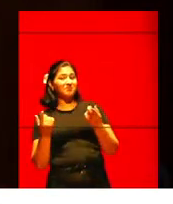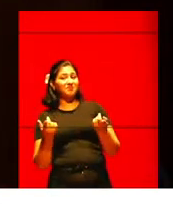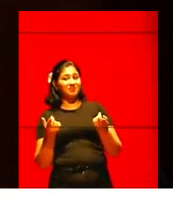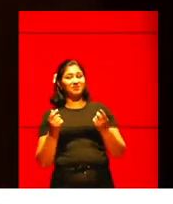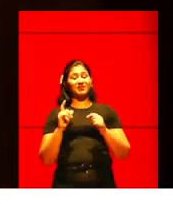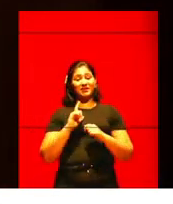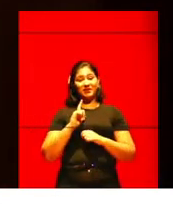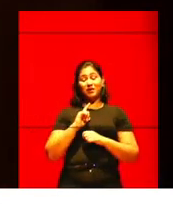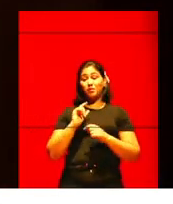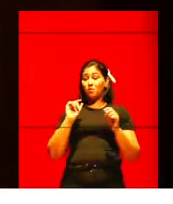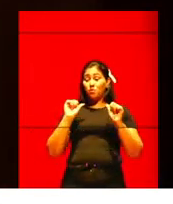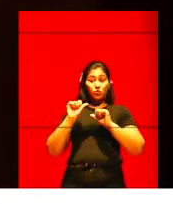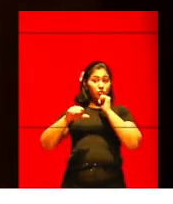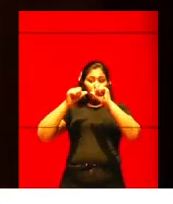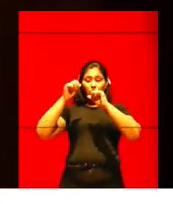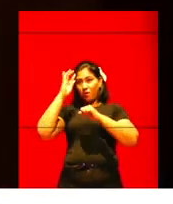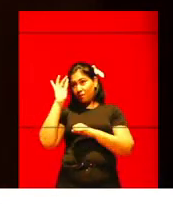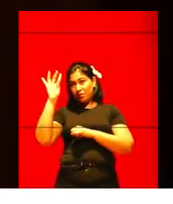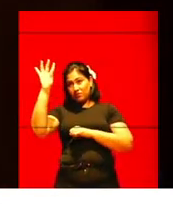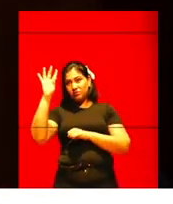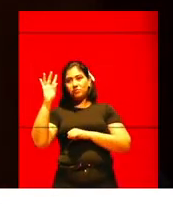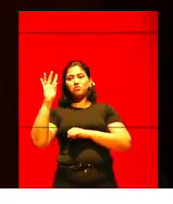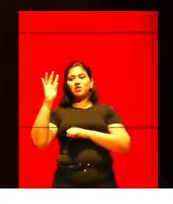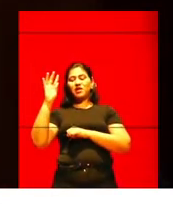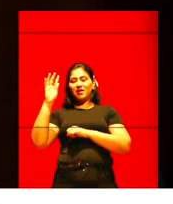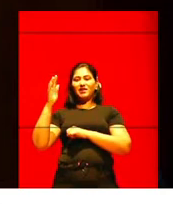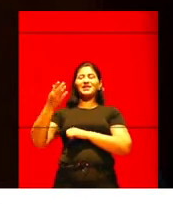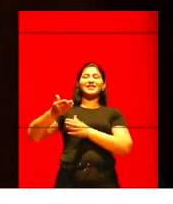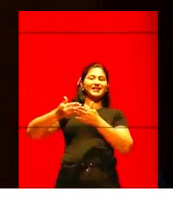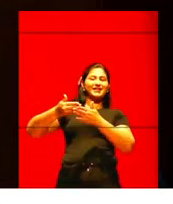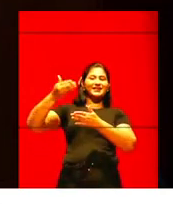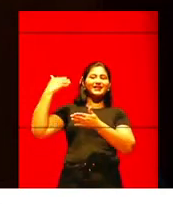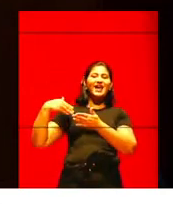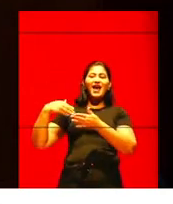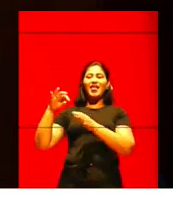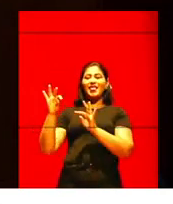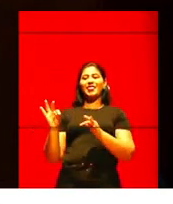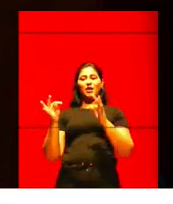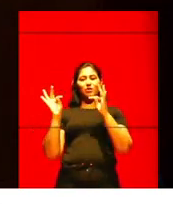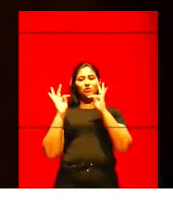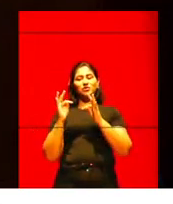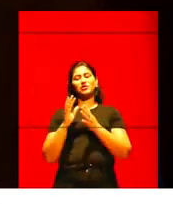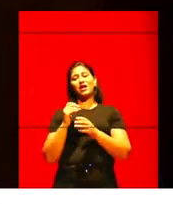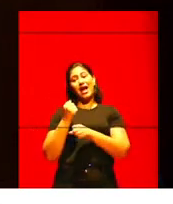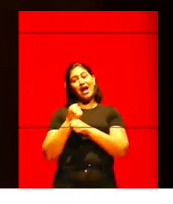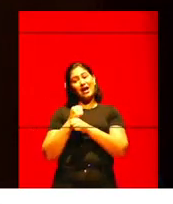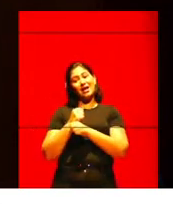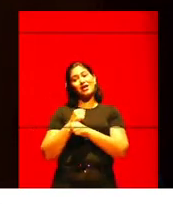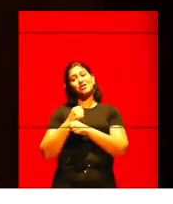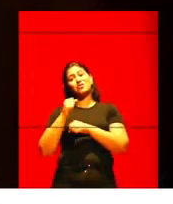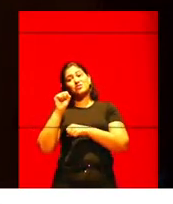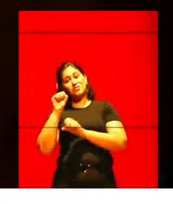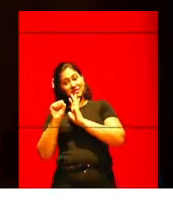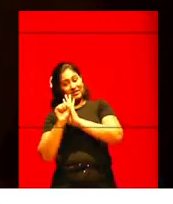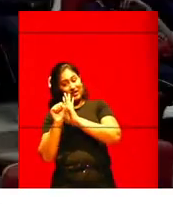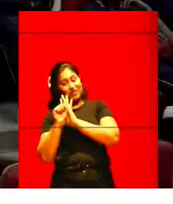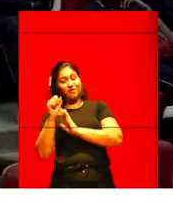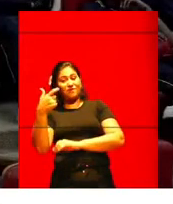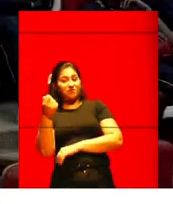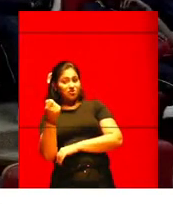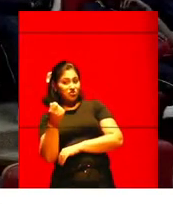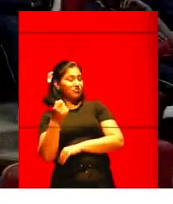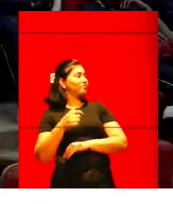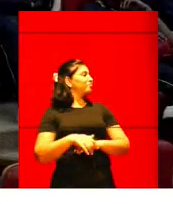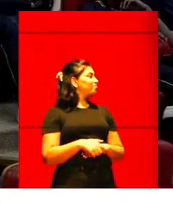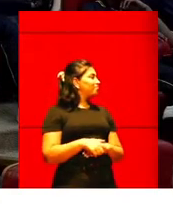tecnologia mudou o pensamento da sociedade do século XX. Reivindicações de massa, as greves. Tá achando que greve é de hoje?